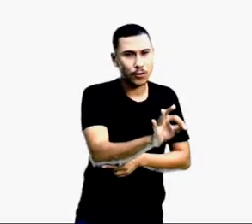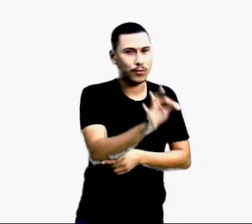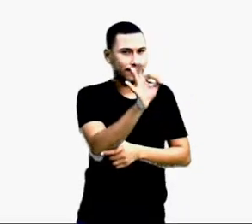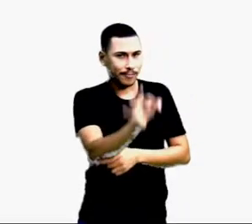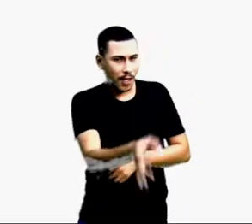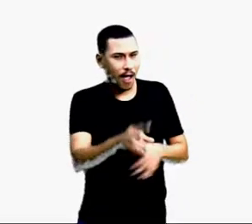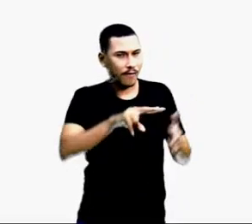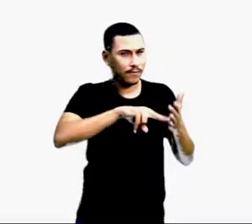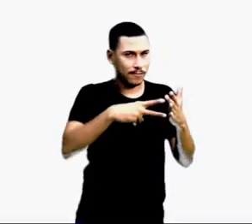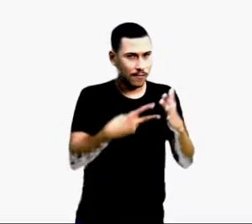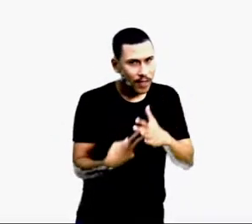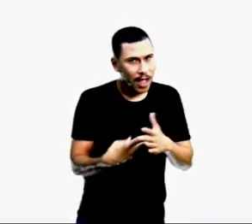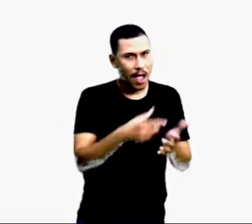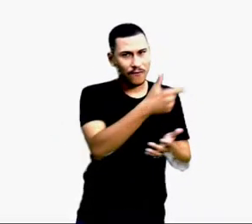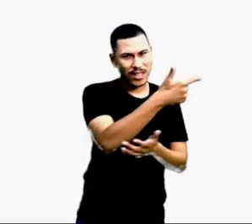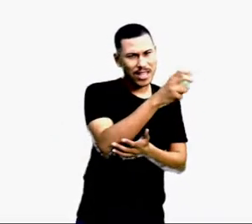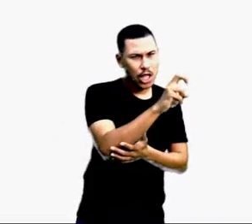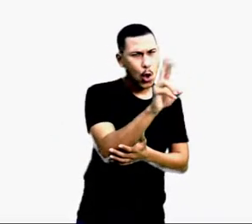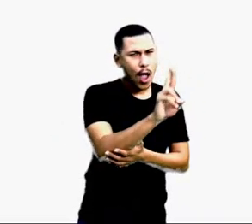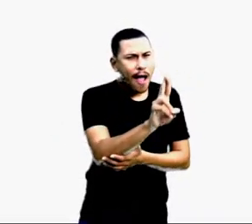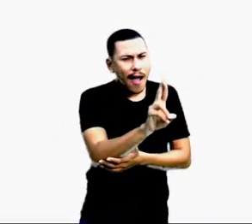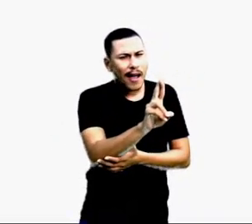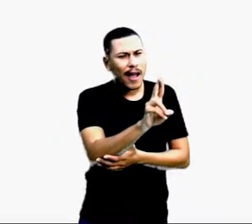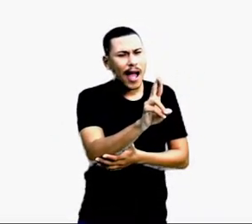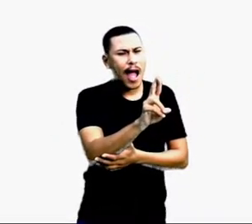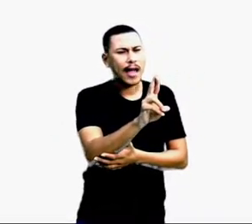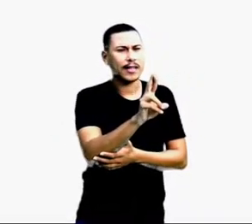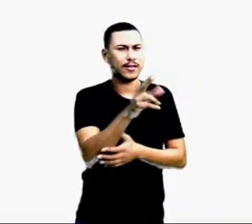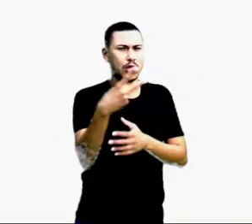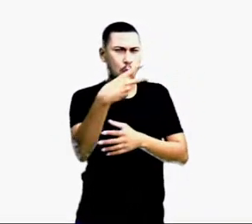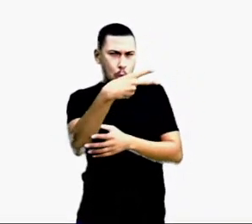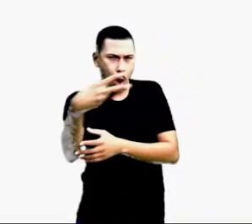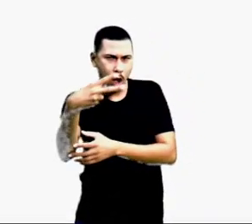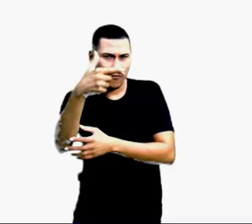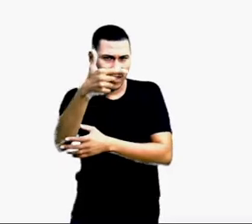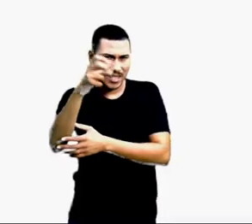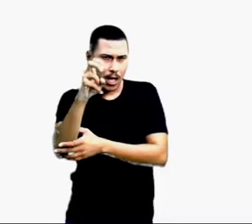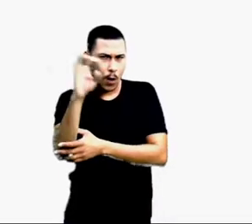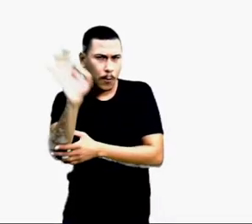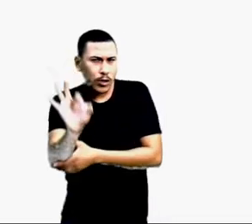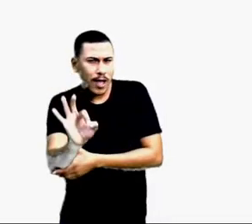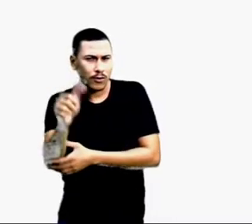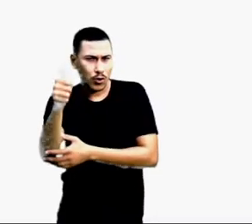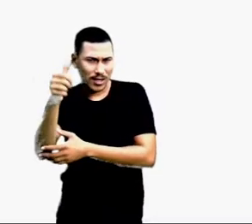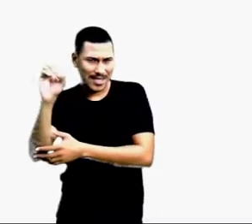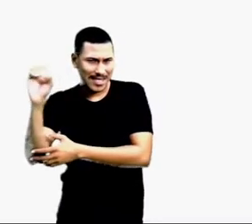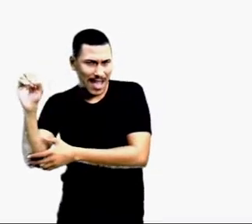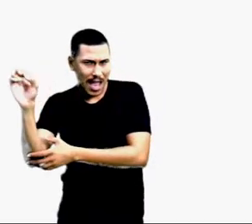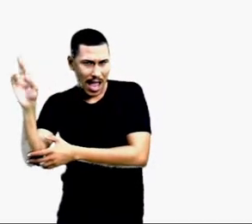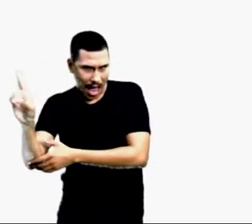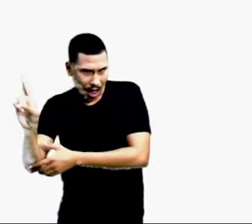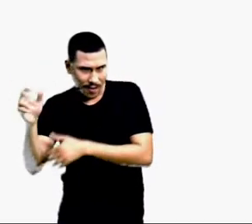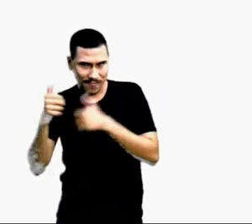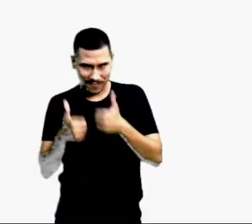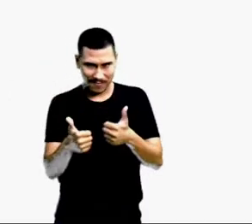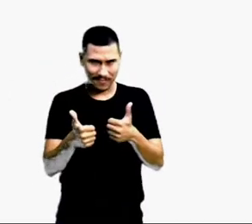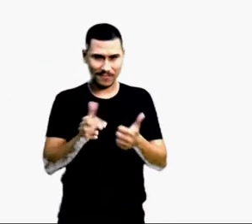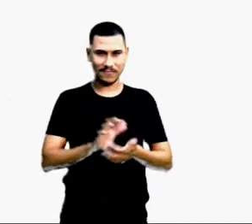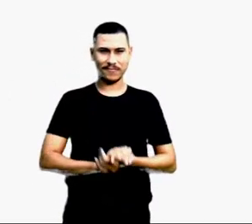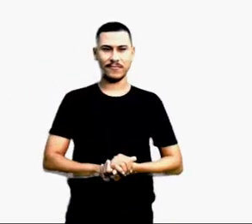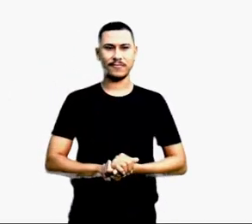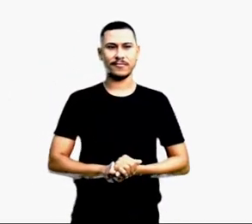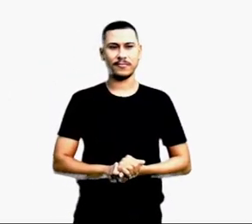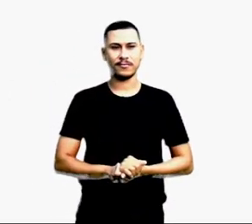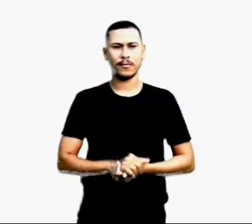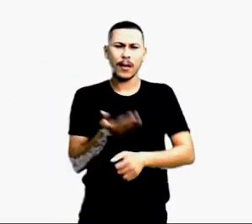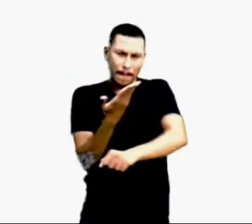seja, R$25 corresponde a 25% de R$100, ok?